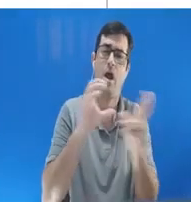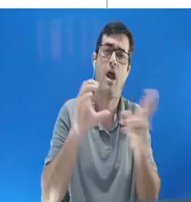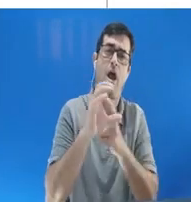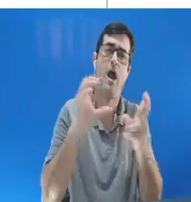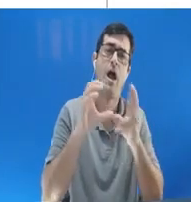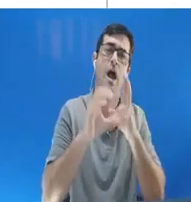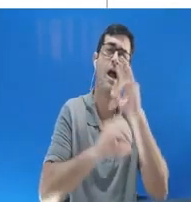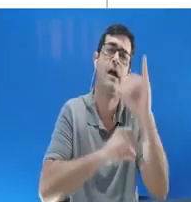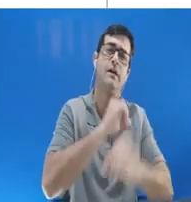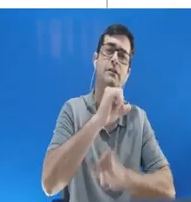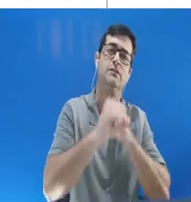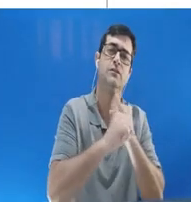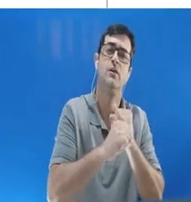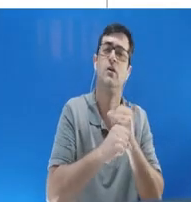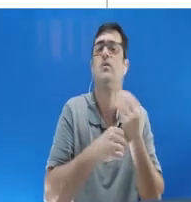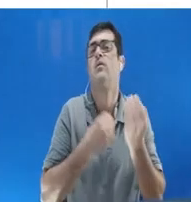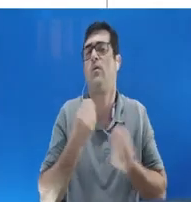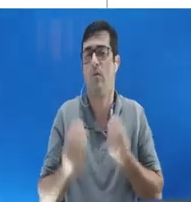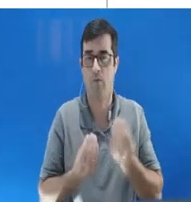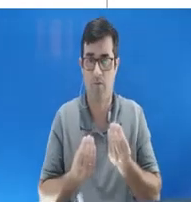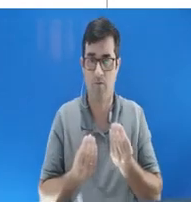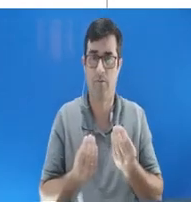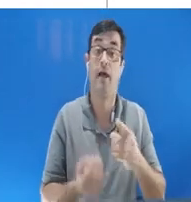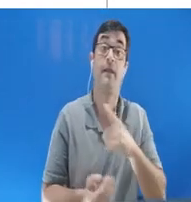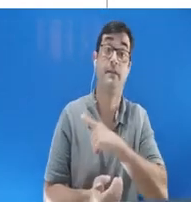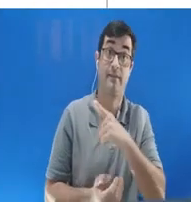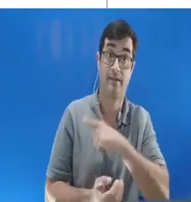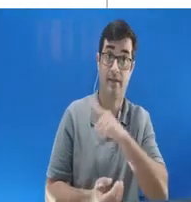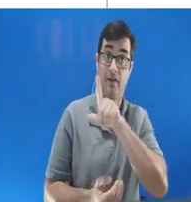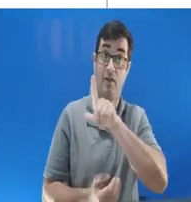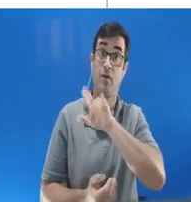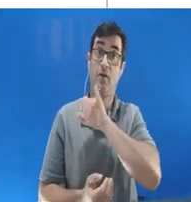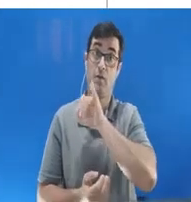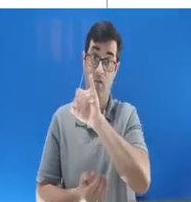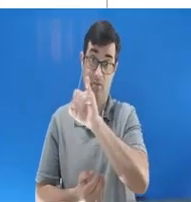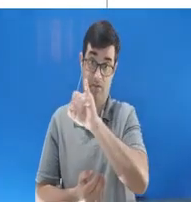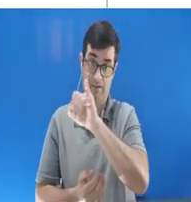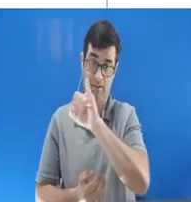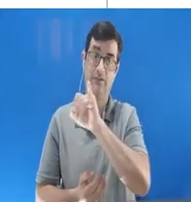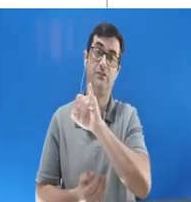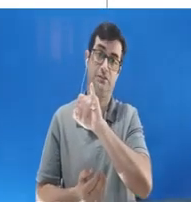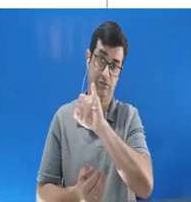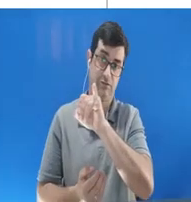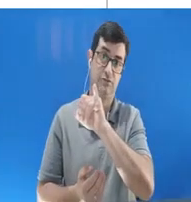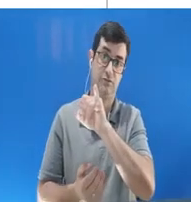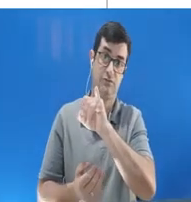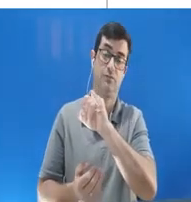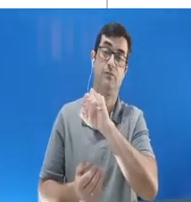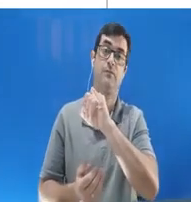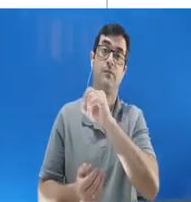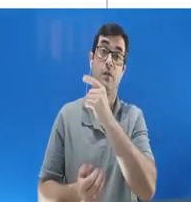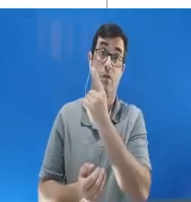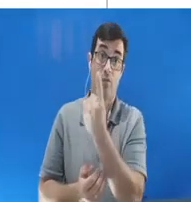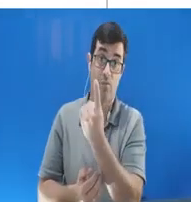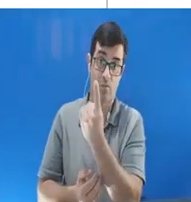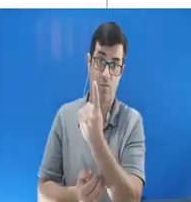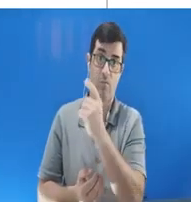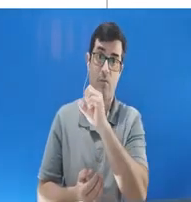raio iônico? Vamos pensar nos cátions primeiro. Então aqui eu tenho o lítio no estado fundamental, com número atômico